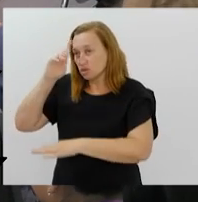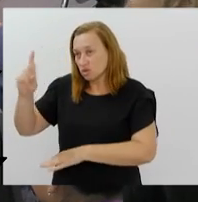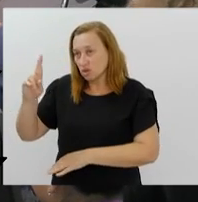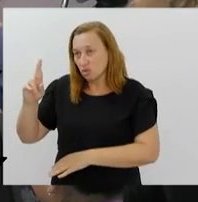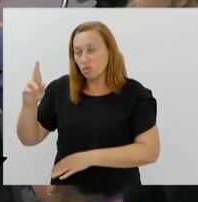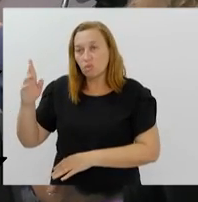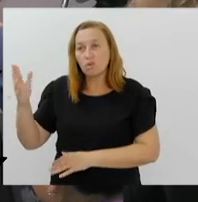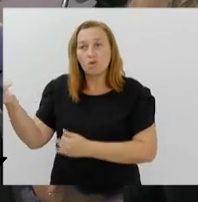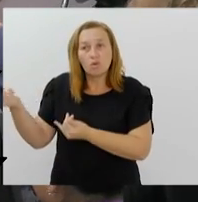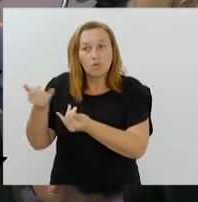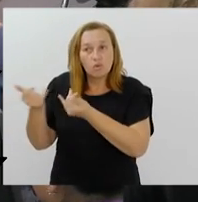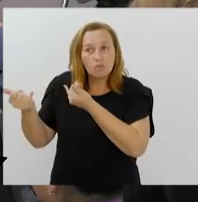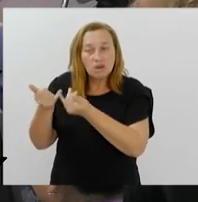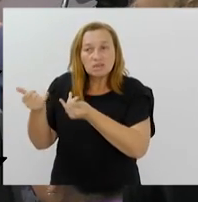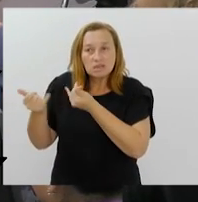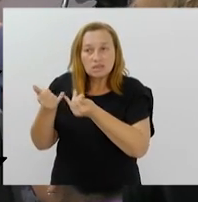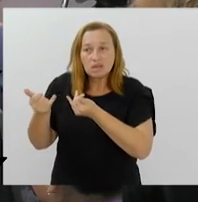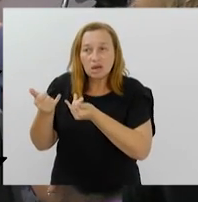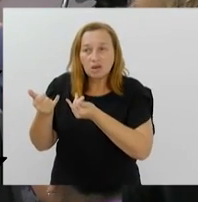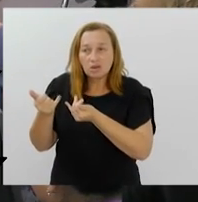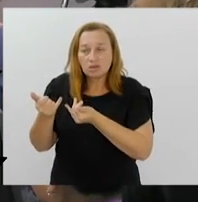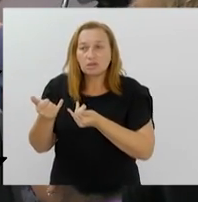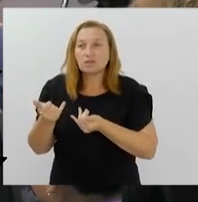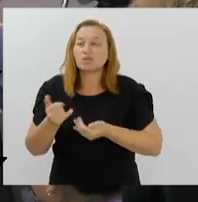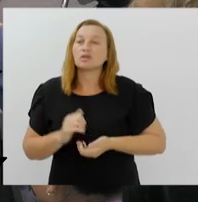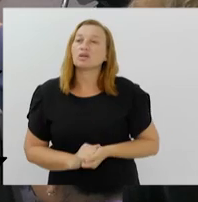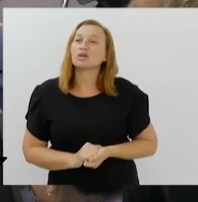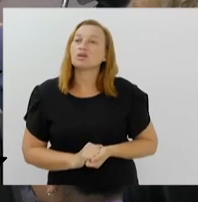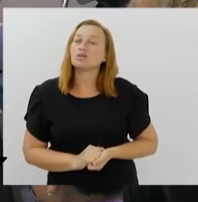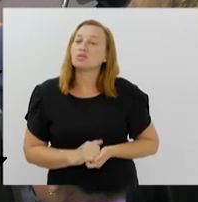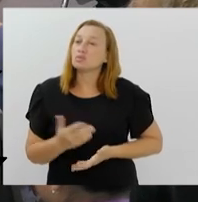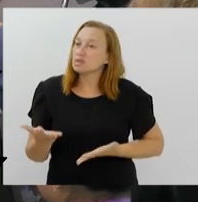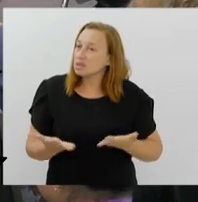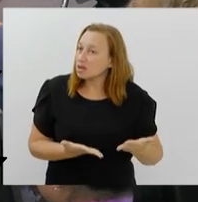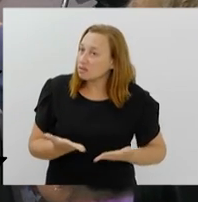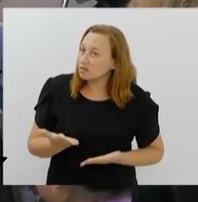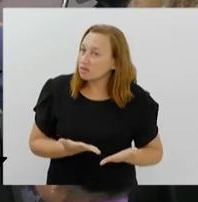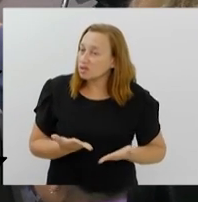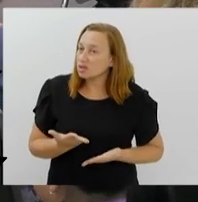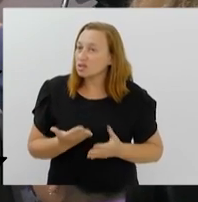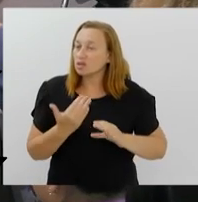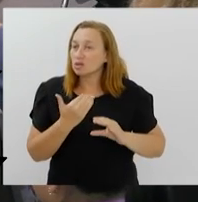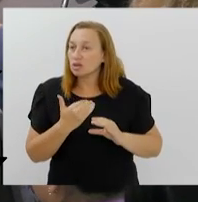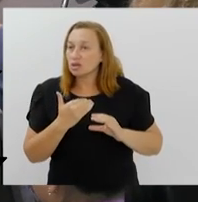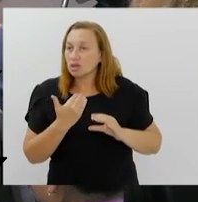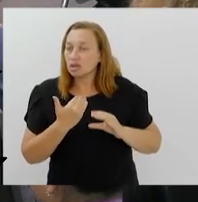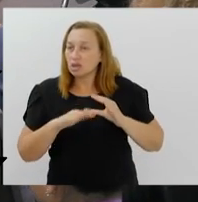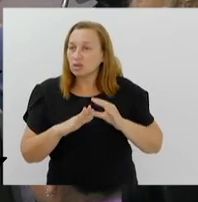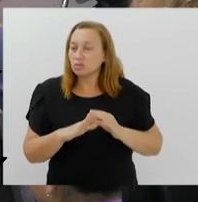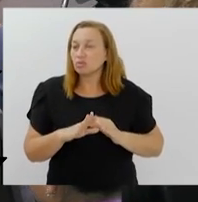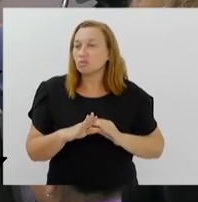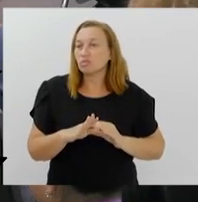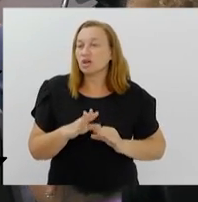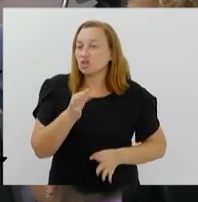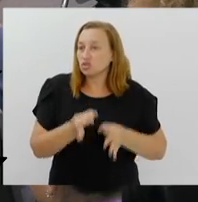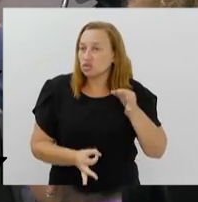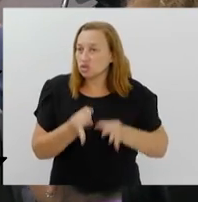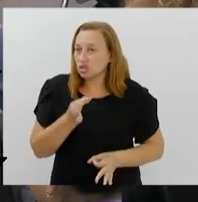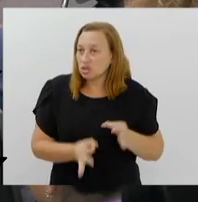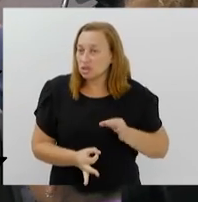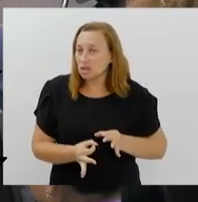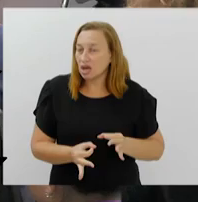notícia de que tendo feito o atendimento e sendo remetido o caso à justiça a justiça deixou